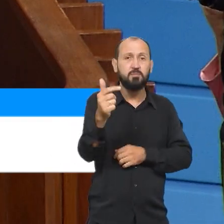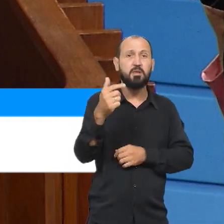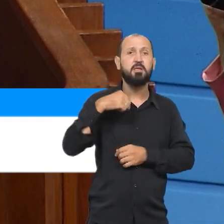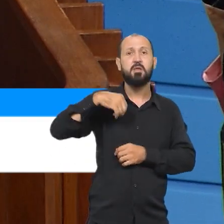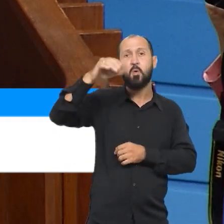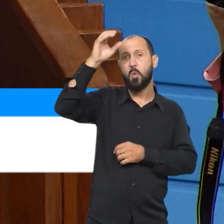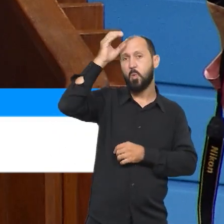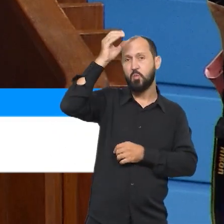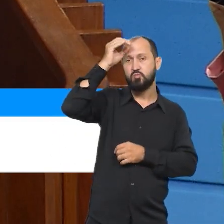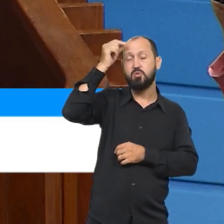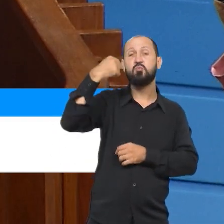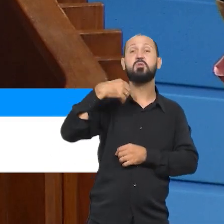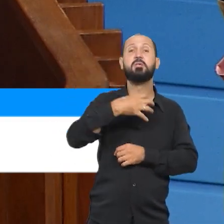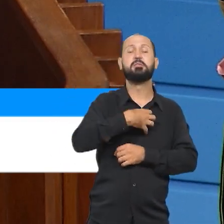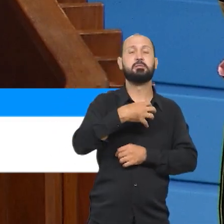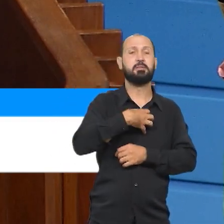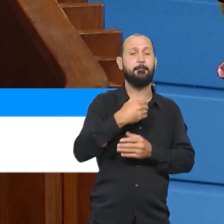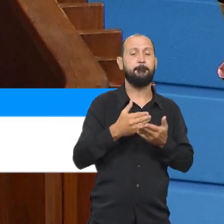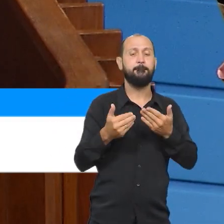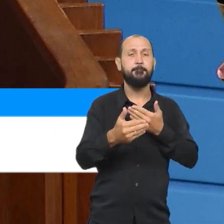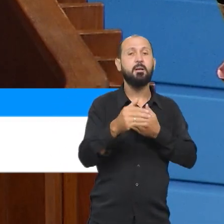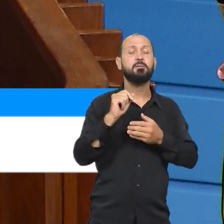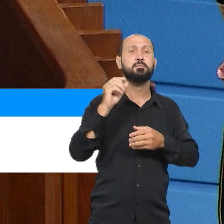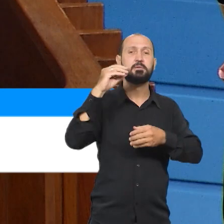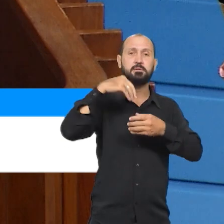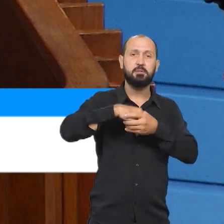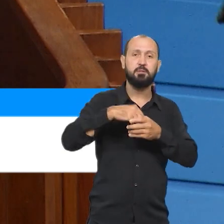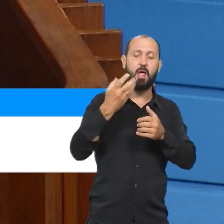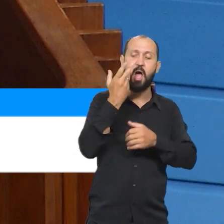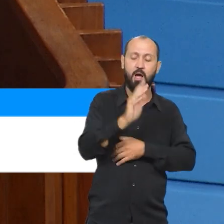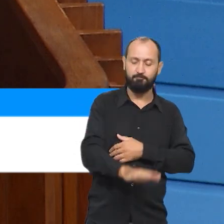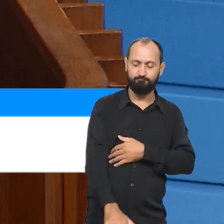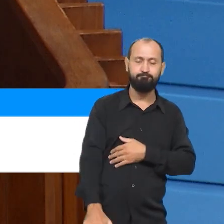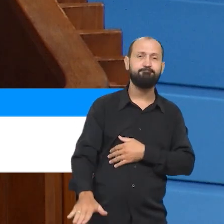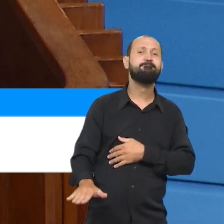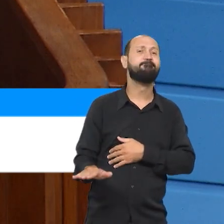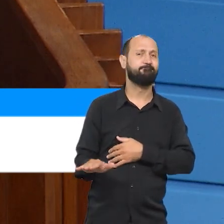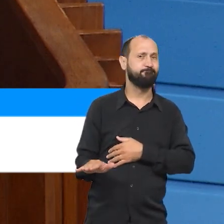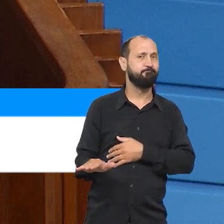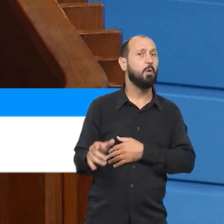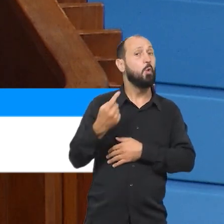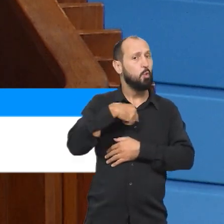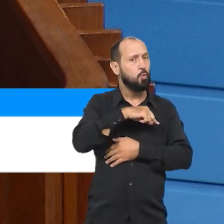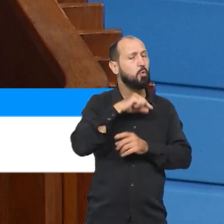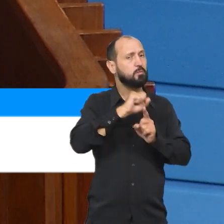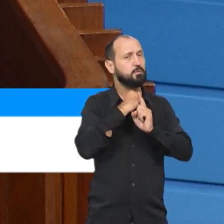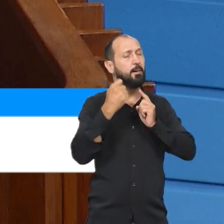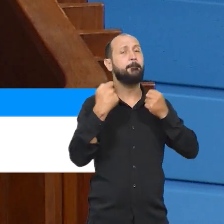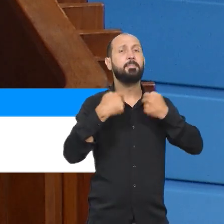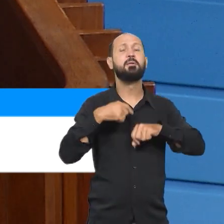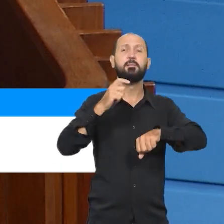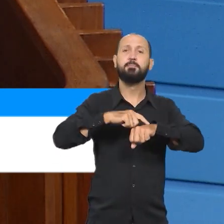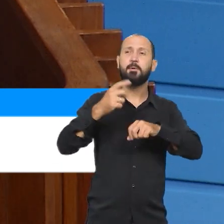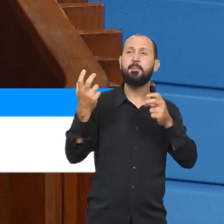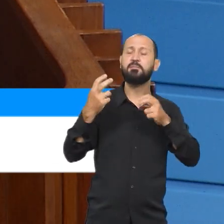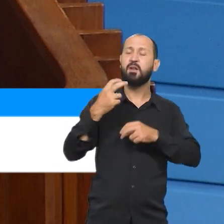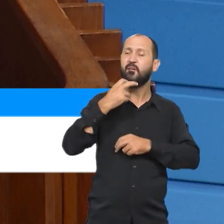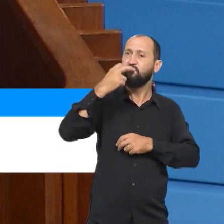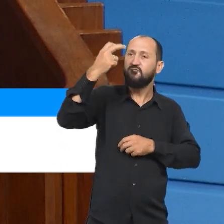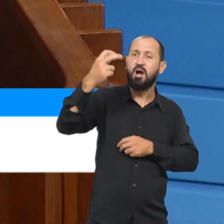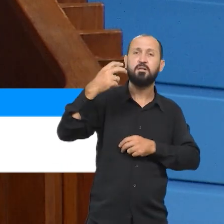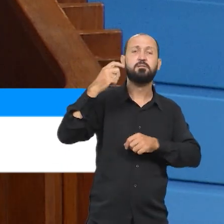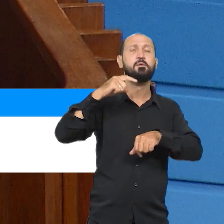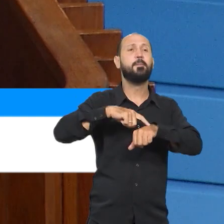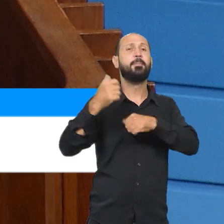tem voz, ele não tem consciência daquilo que ele está vivendo, principalmente na primeira infância. Então nós, da sociedade, precisamos erguer